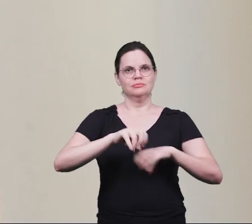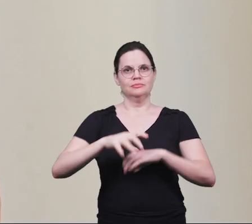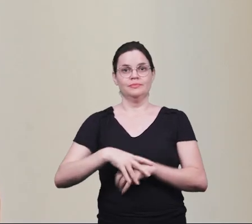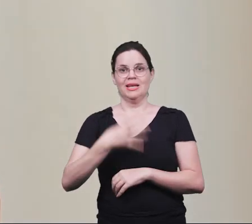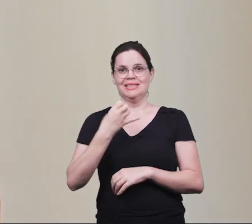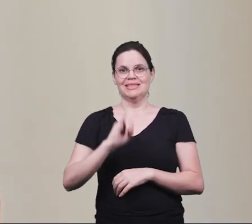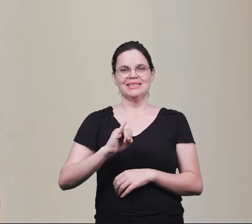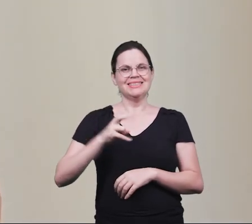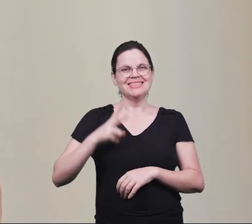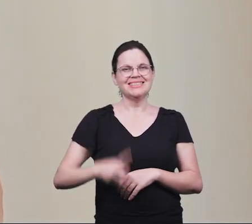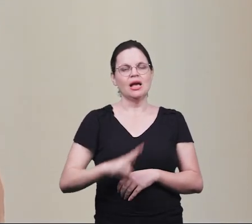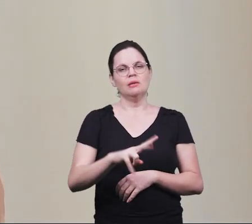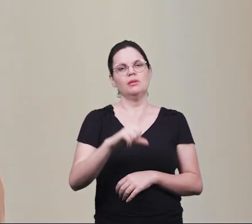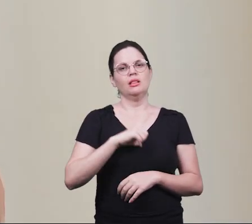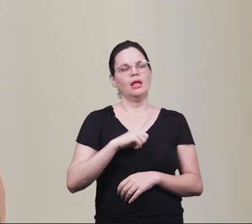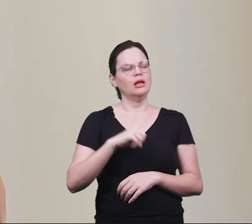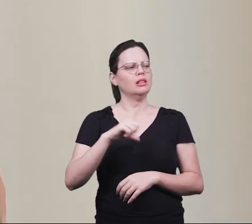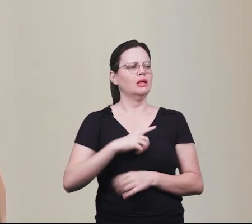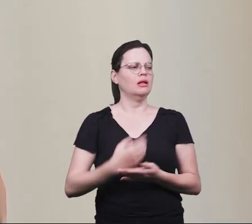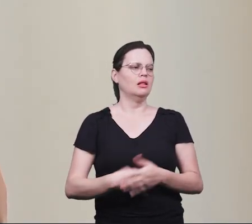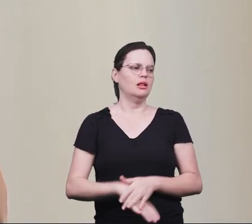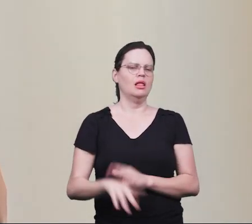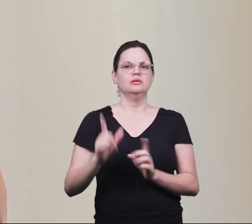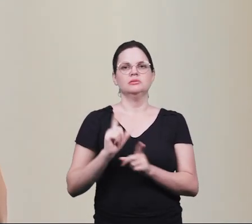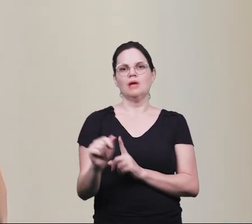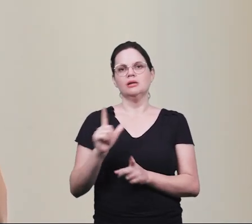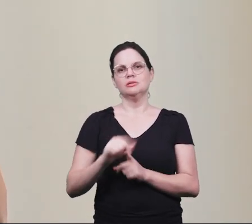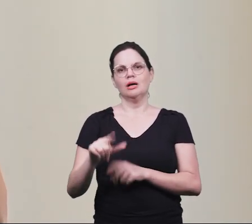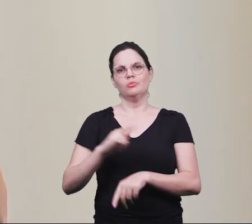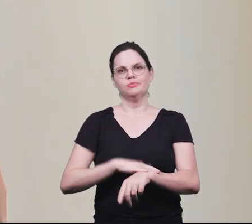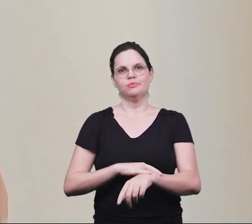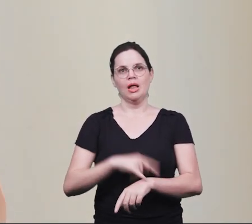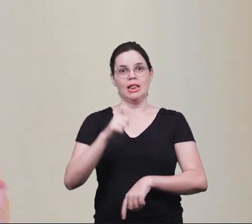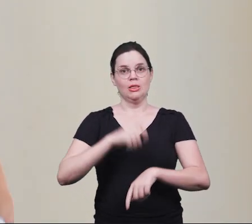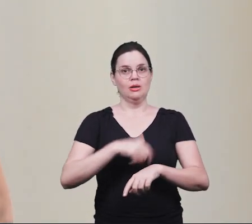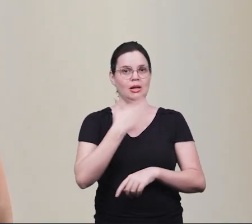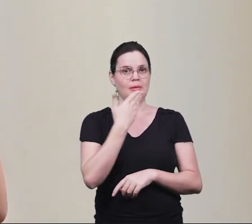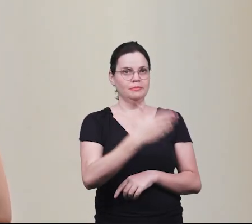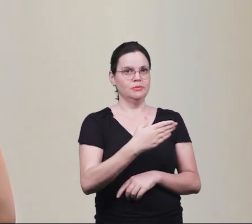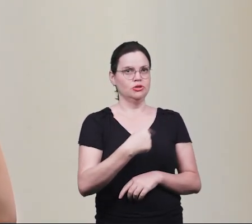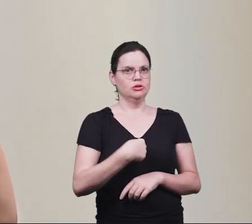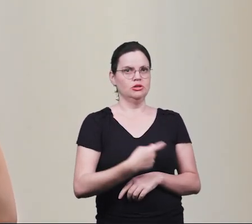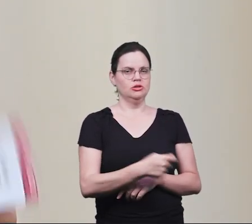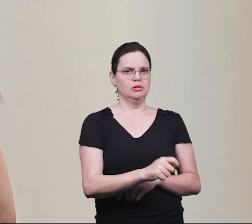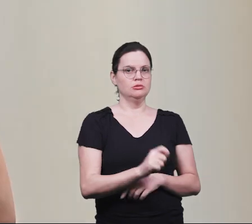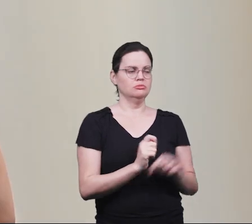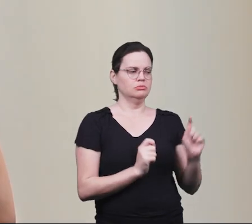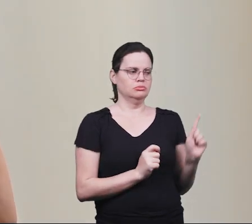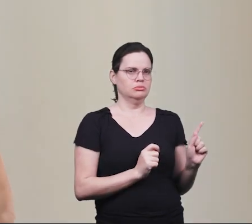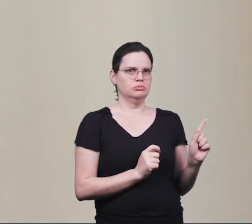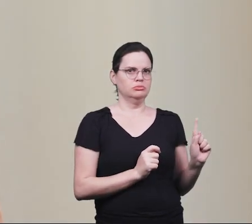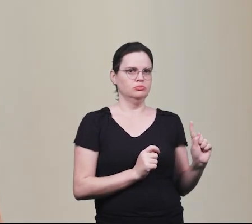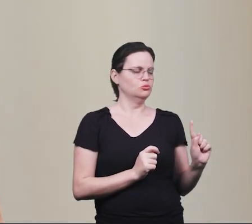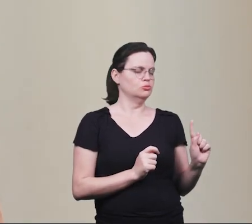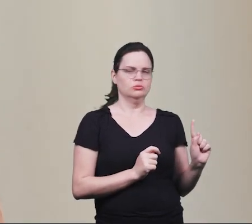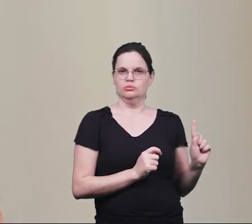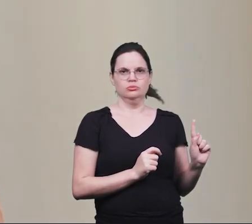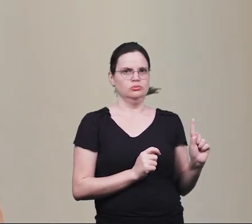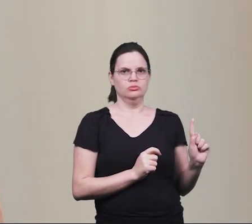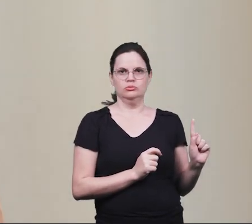tem o hábito de sair durante o culto para ir ao banheiro, quando ela pedir para a gente, nós podemos mostrar a